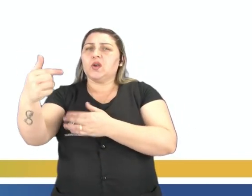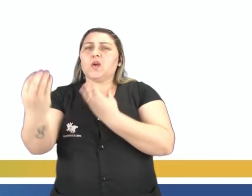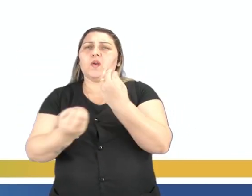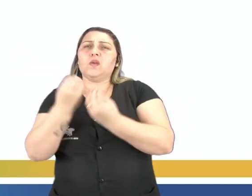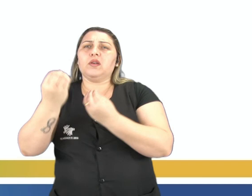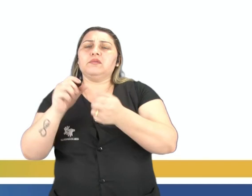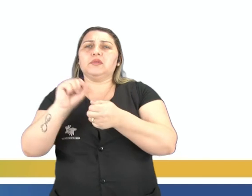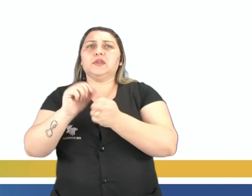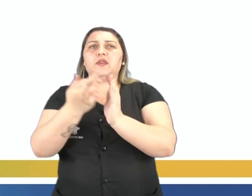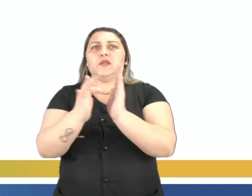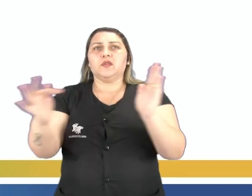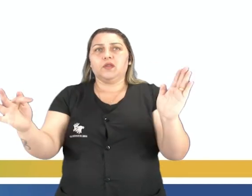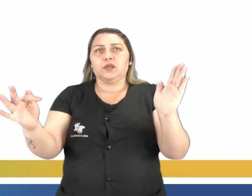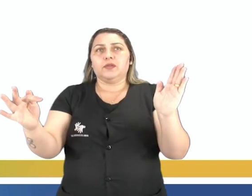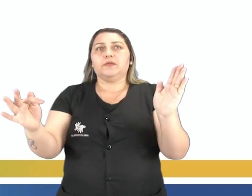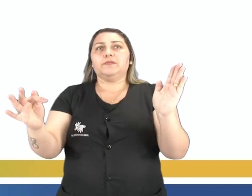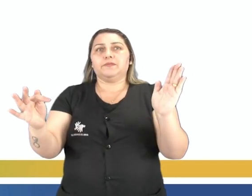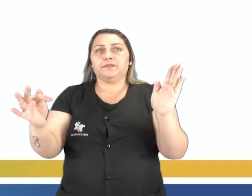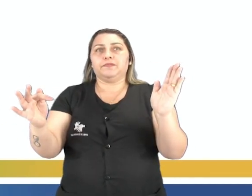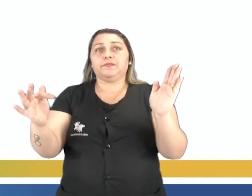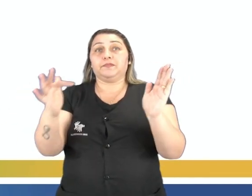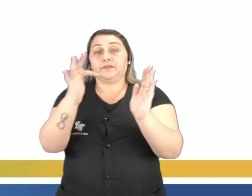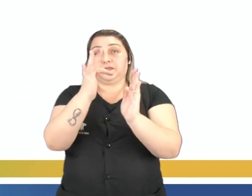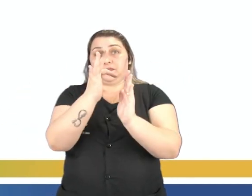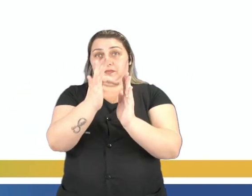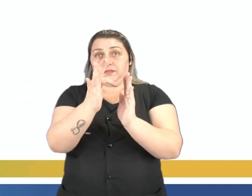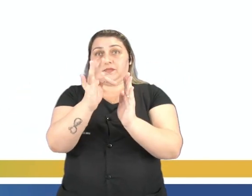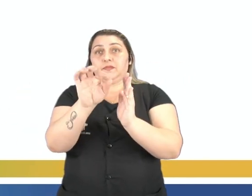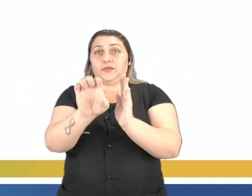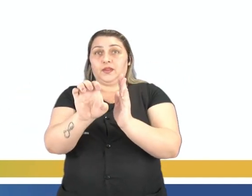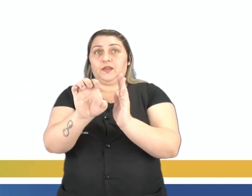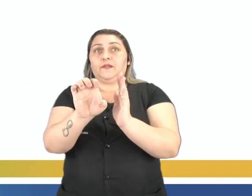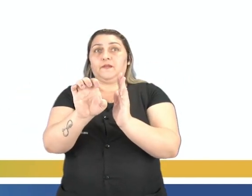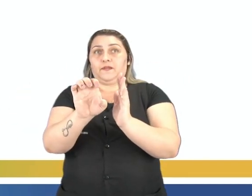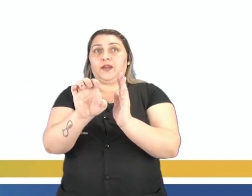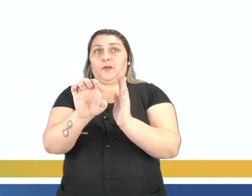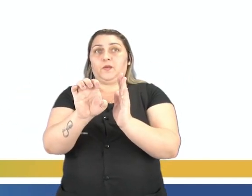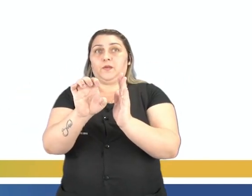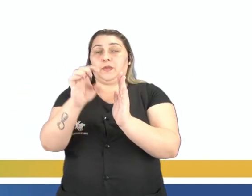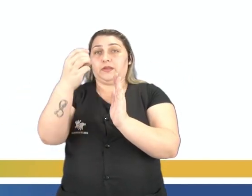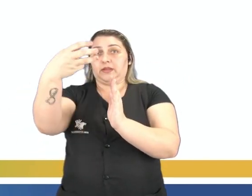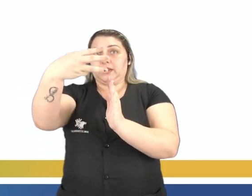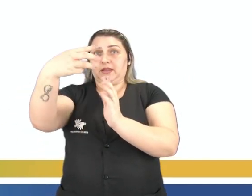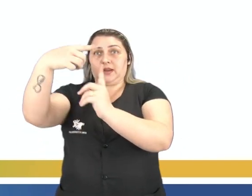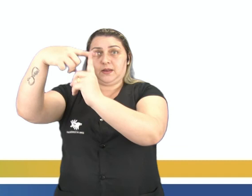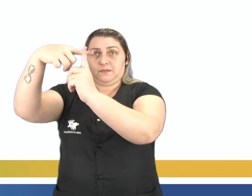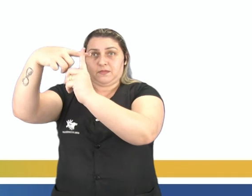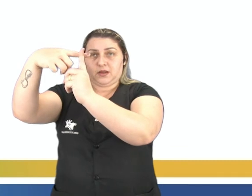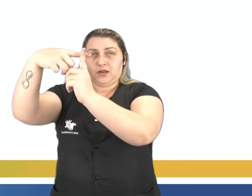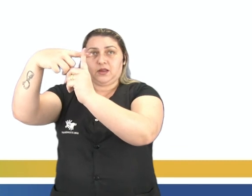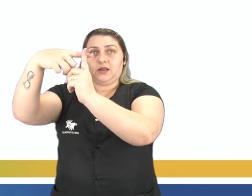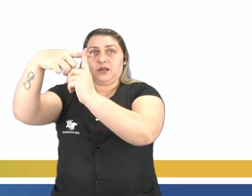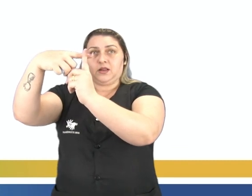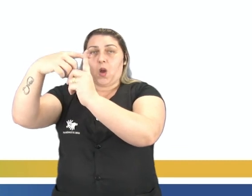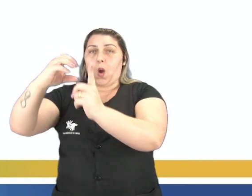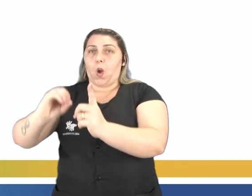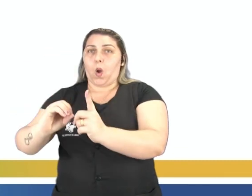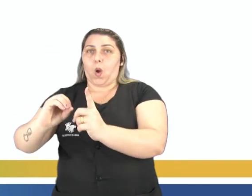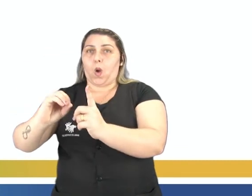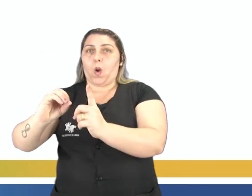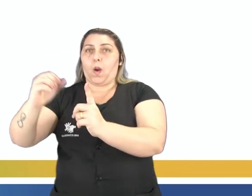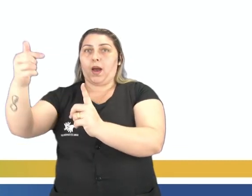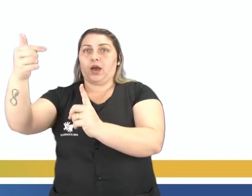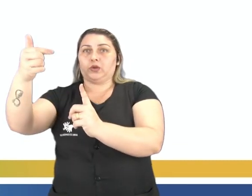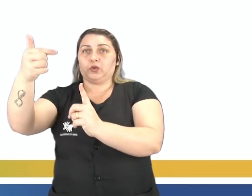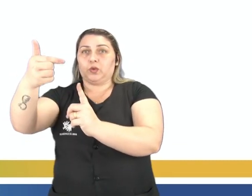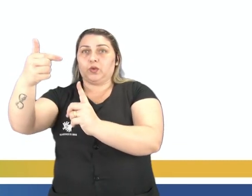gente vai fazer a fórmula? Então, a gente vai pegar aqui o símbolo do elemento químico ferro, colocar o seu NOx, o símbolo do elemento químico